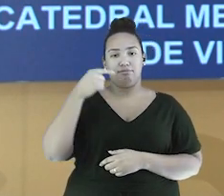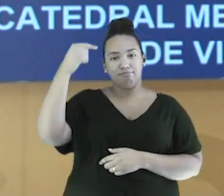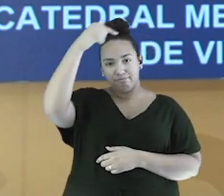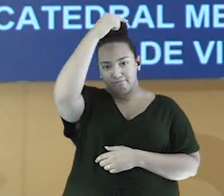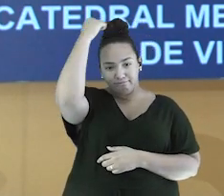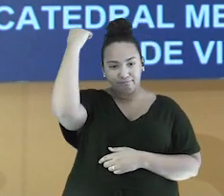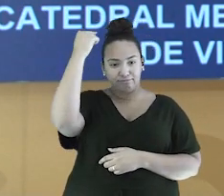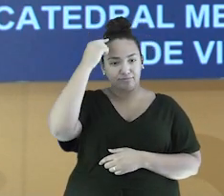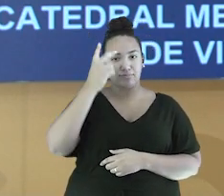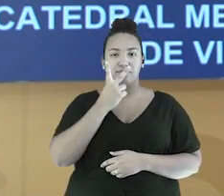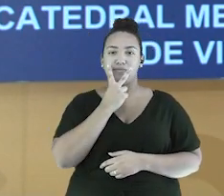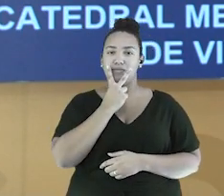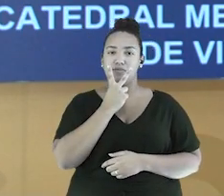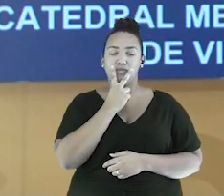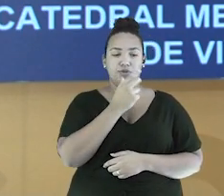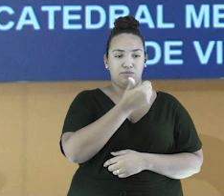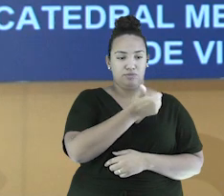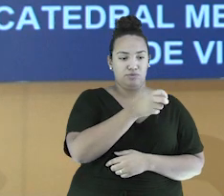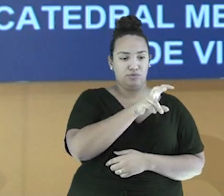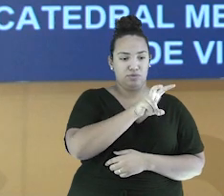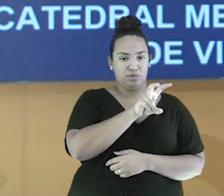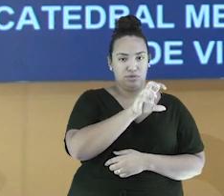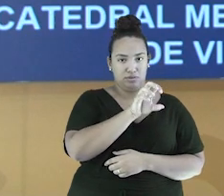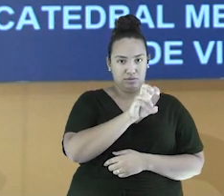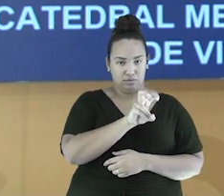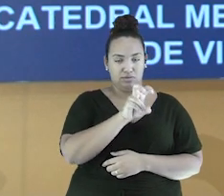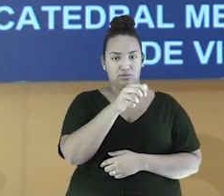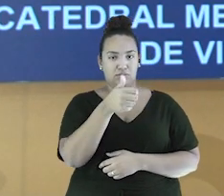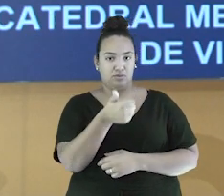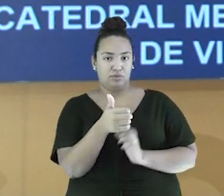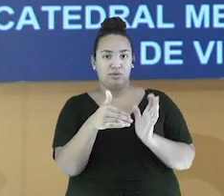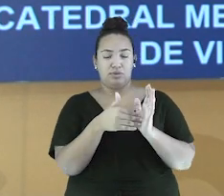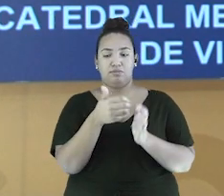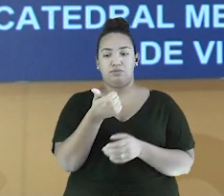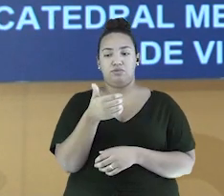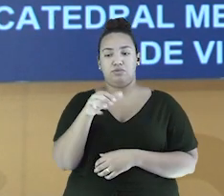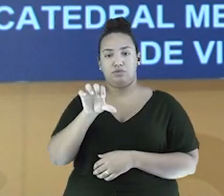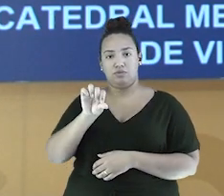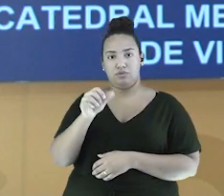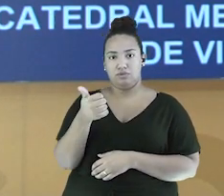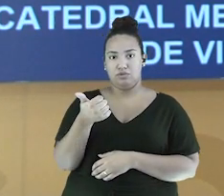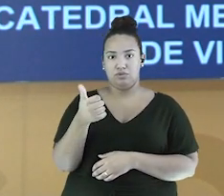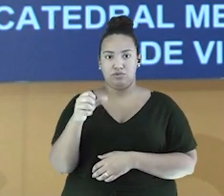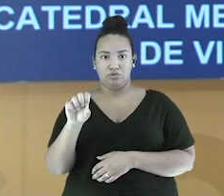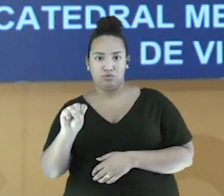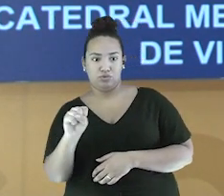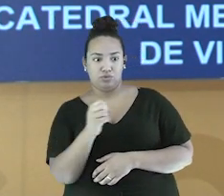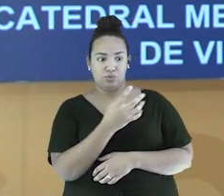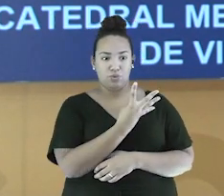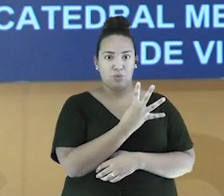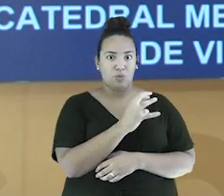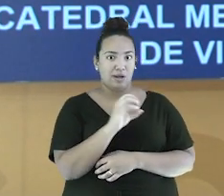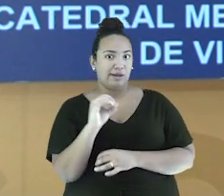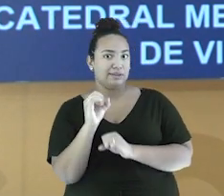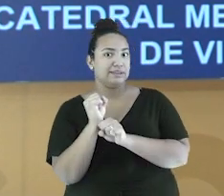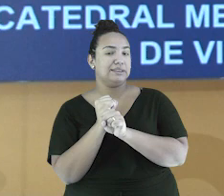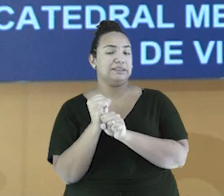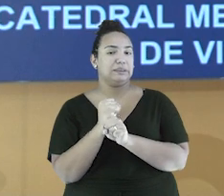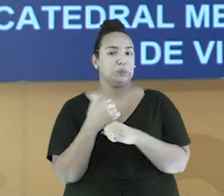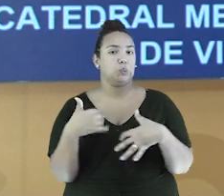de 1551 até 1918, quase 400